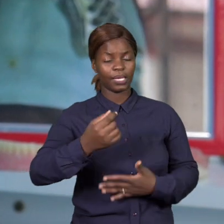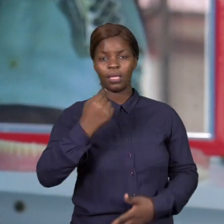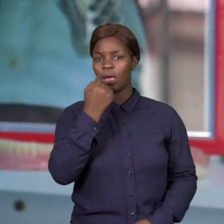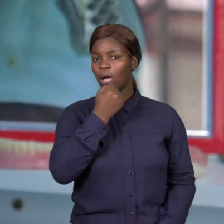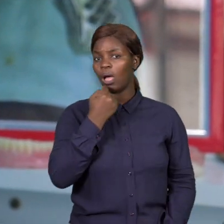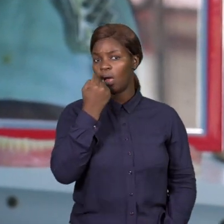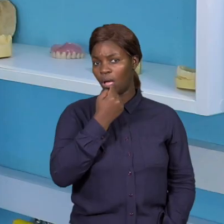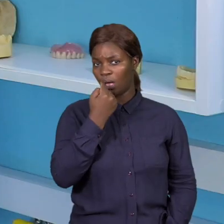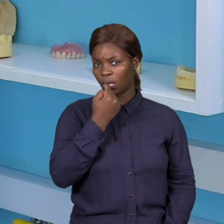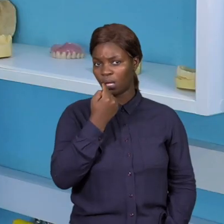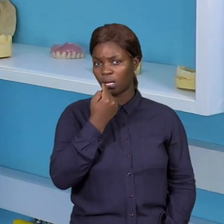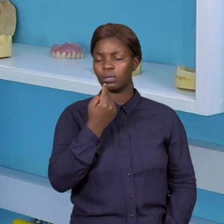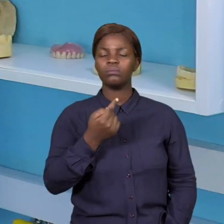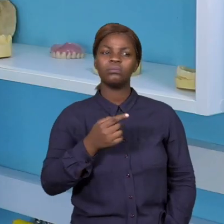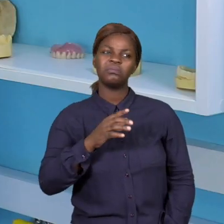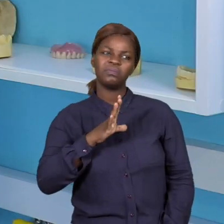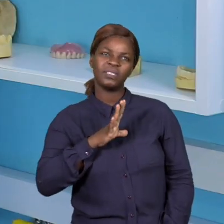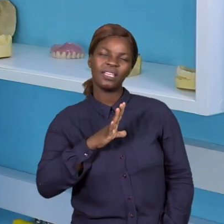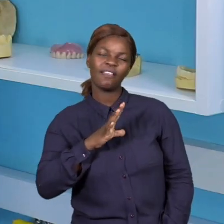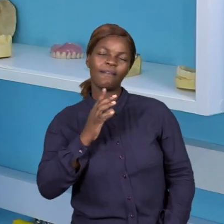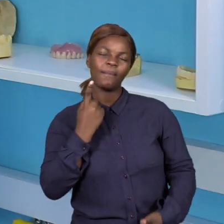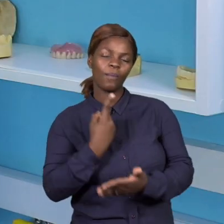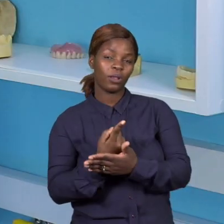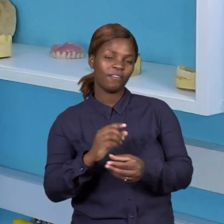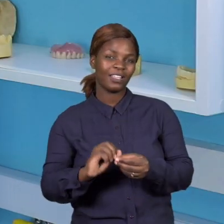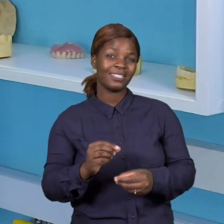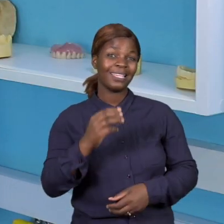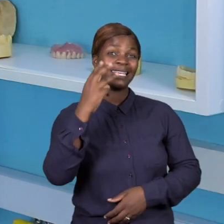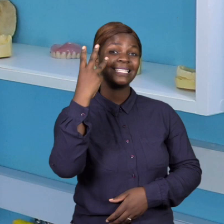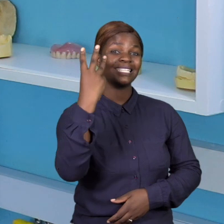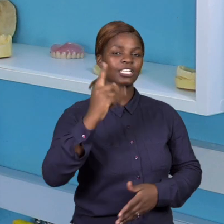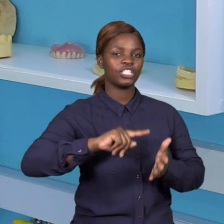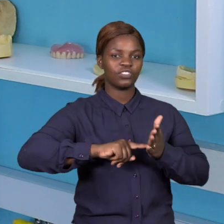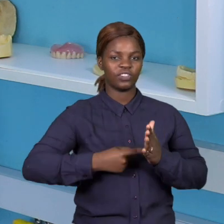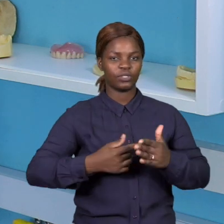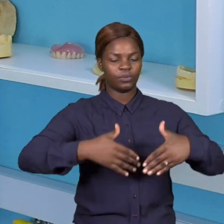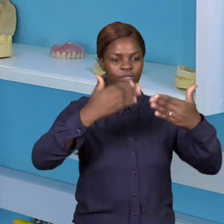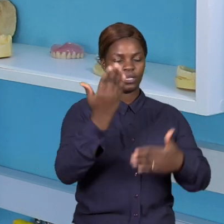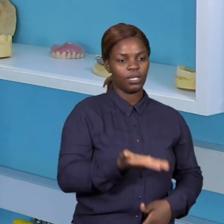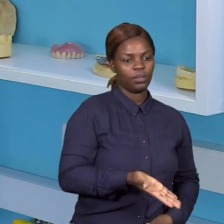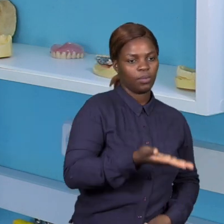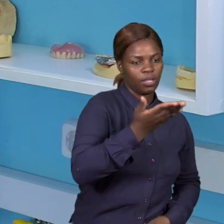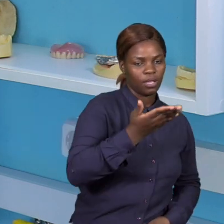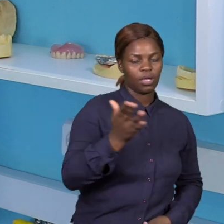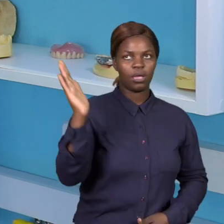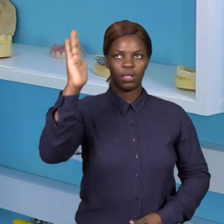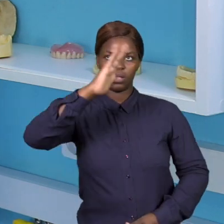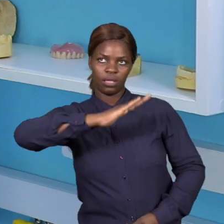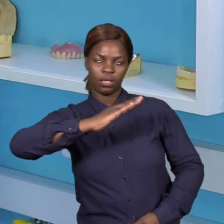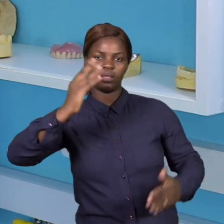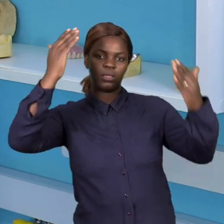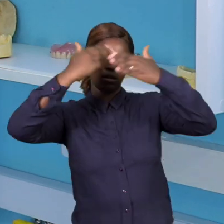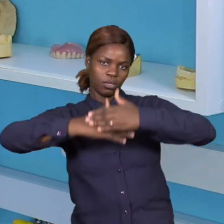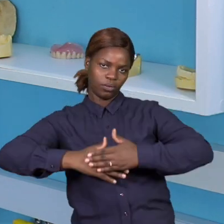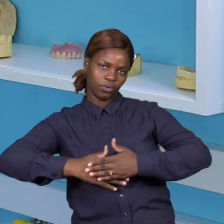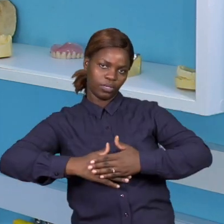ser máximo 3 vezes em um dia, tá bem? De manhã, na tarde e de noite.